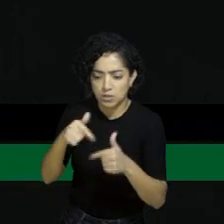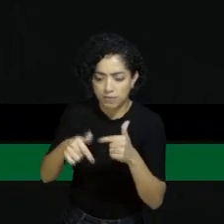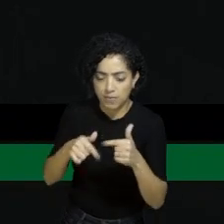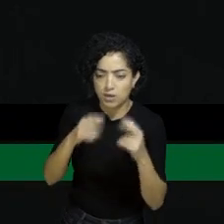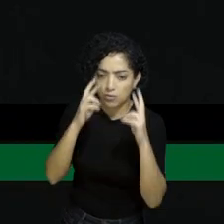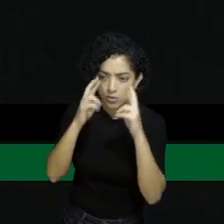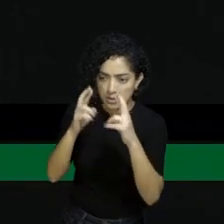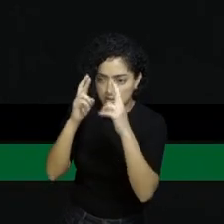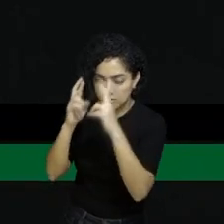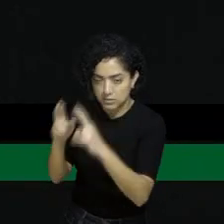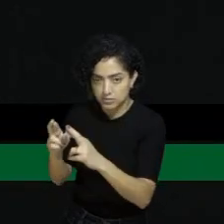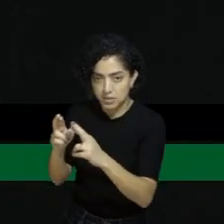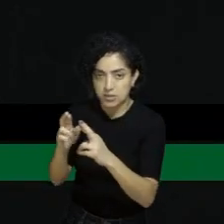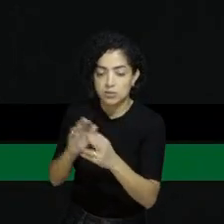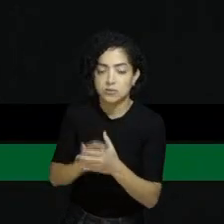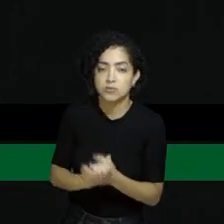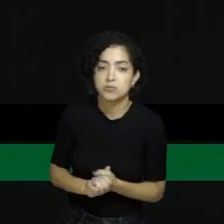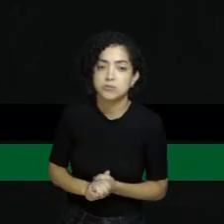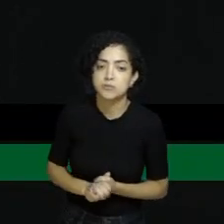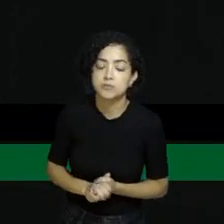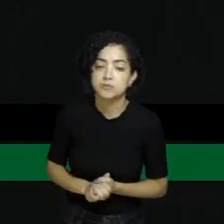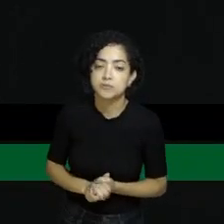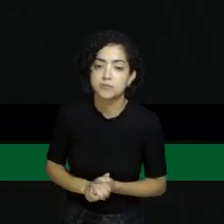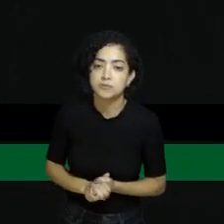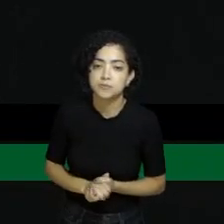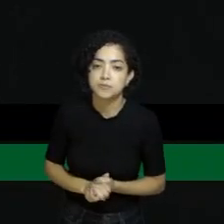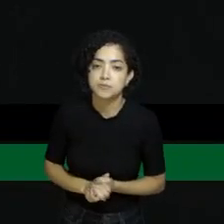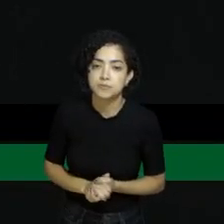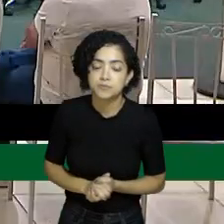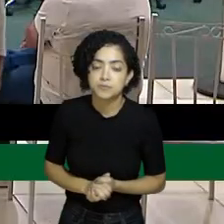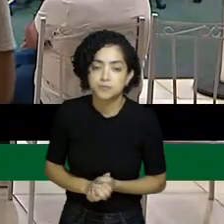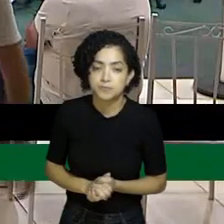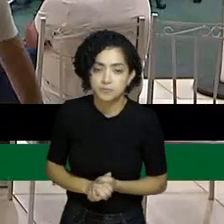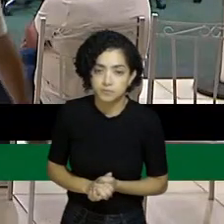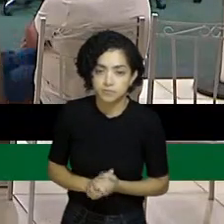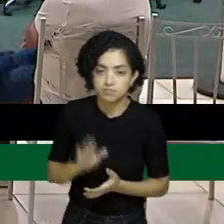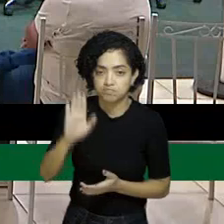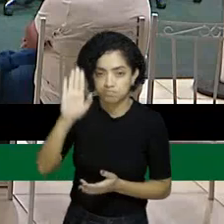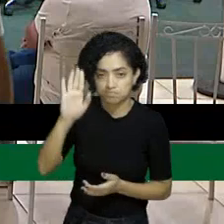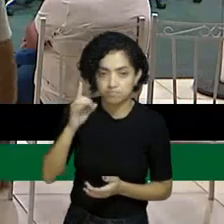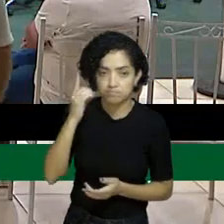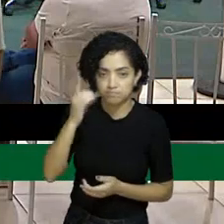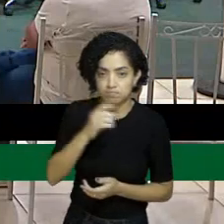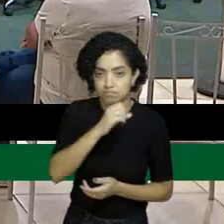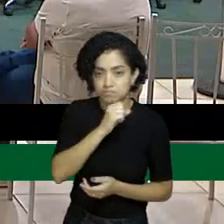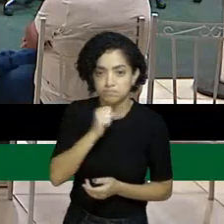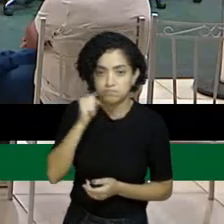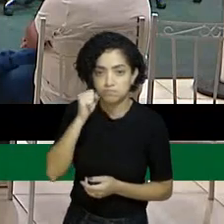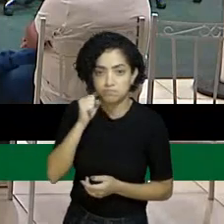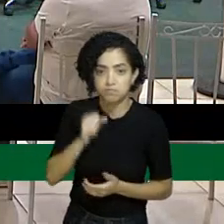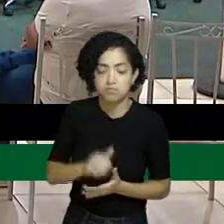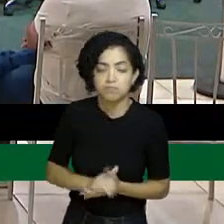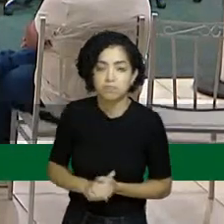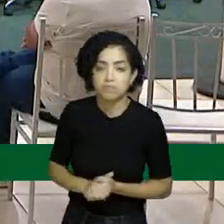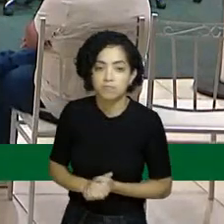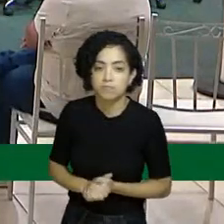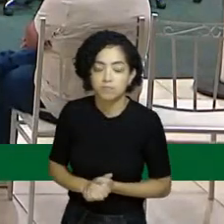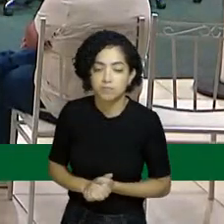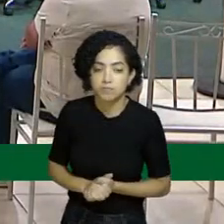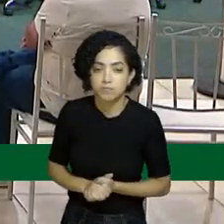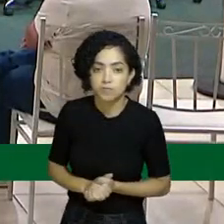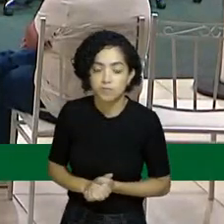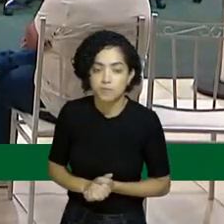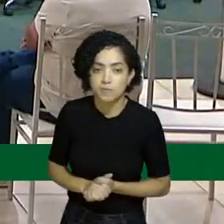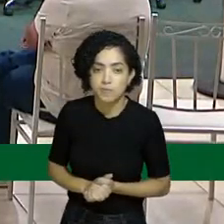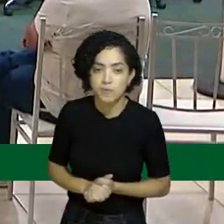por cada um dos senhores. O senhor pediu uma parte, deputado Massouco. Falaste muito bem, deputado Sargento Lima, e